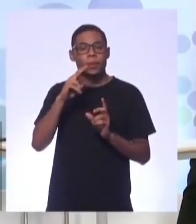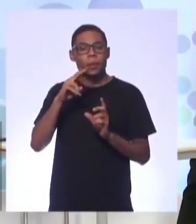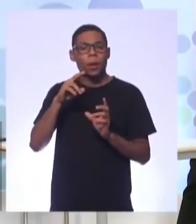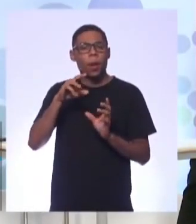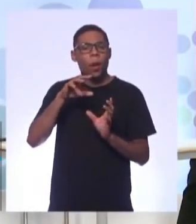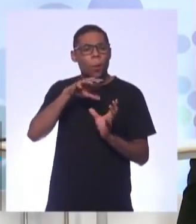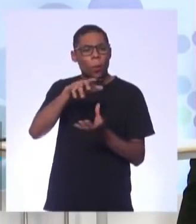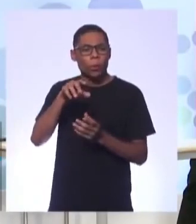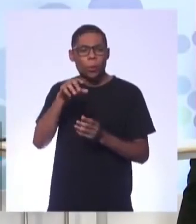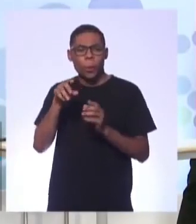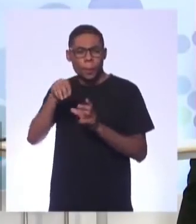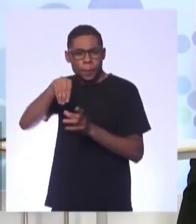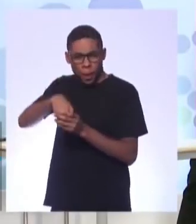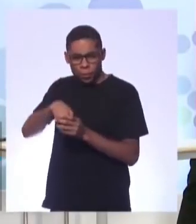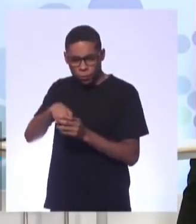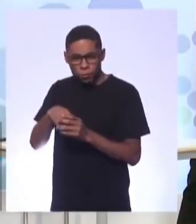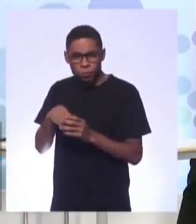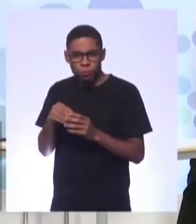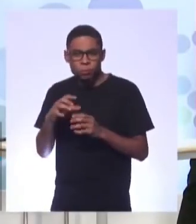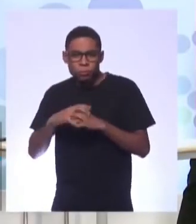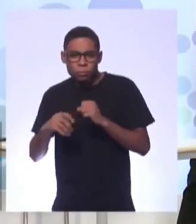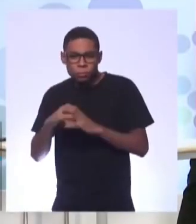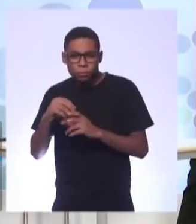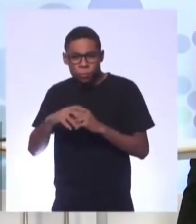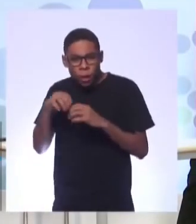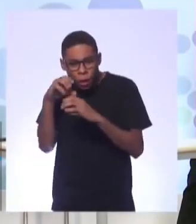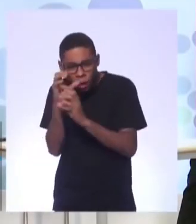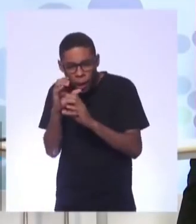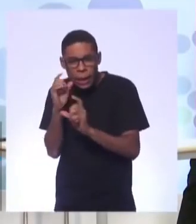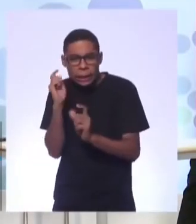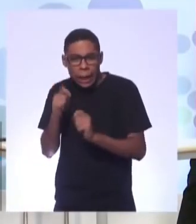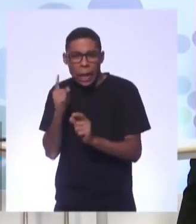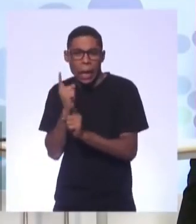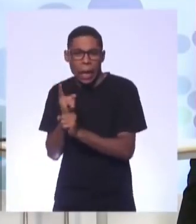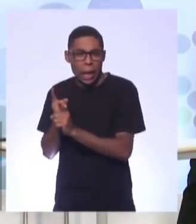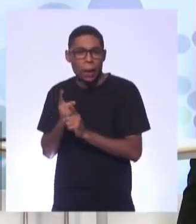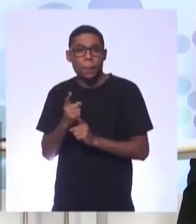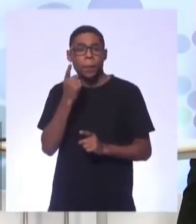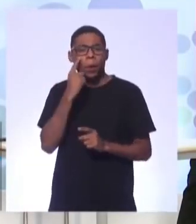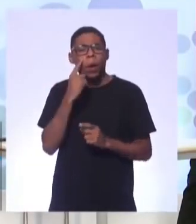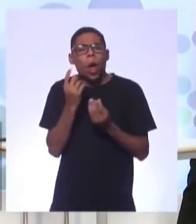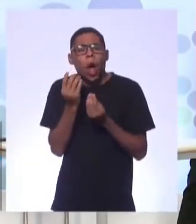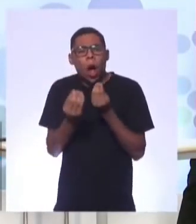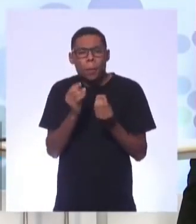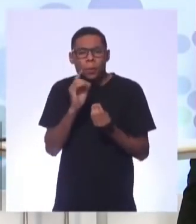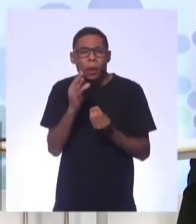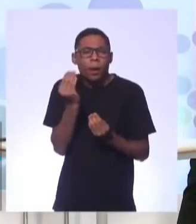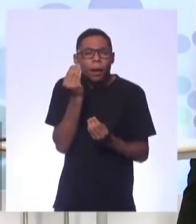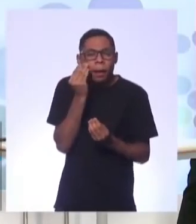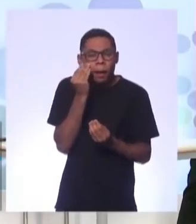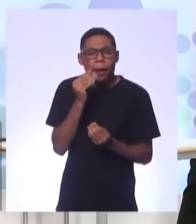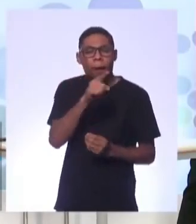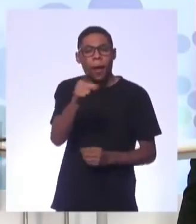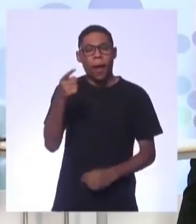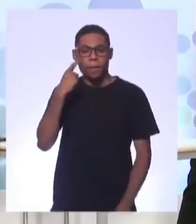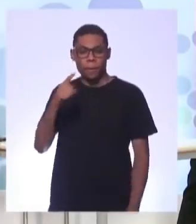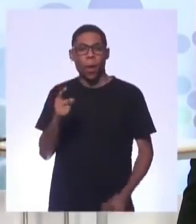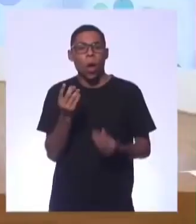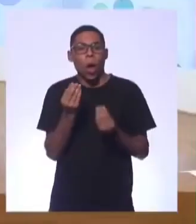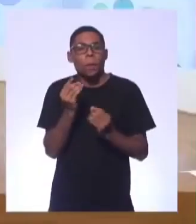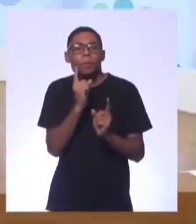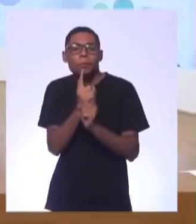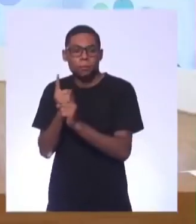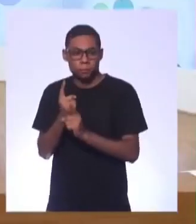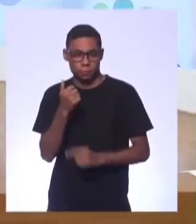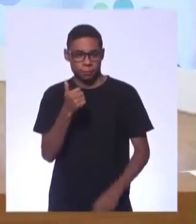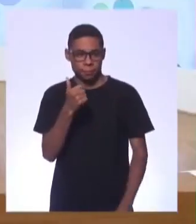com o mundo das moléculas, né? Tá? E aí a gente vai usar um simulador para observar, né, essas moléculas, né, Fábio? Isso, nós vamos aí. Você viu aqui no macro,